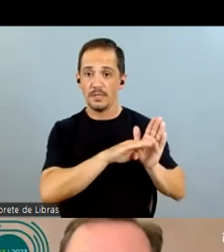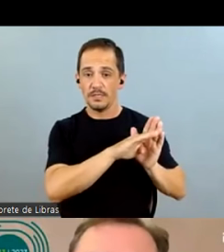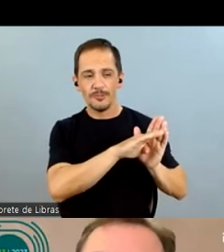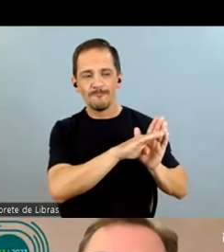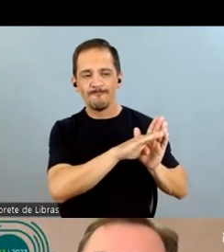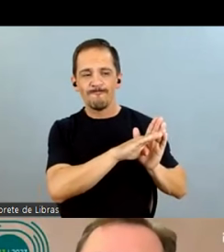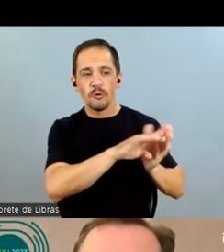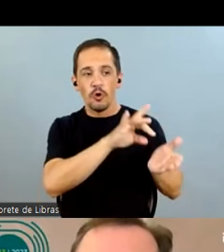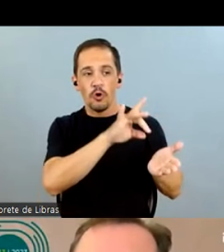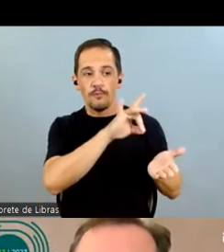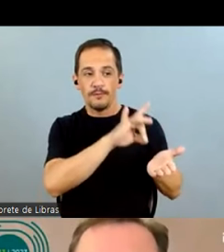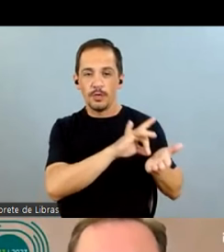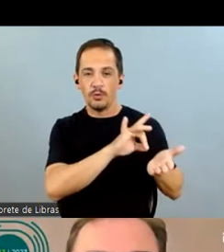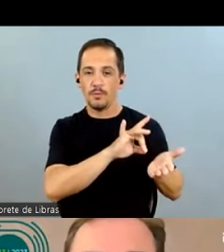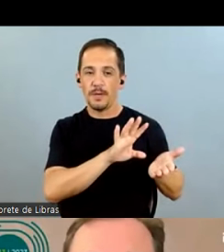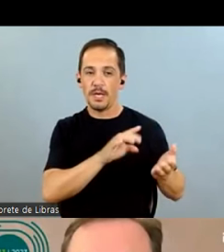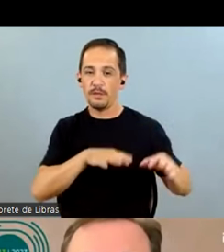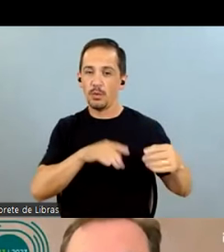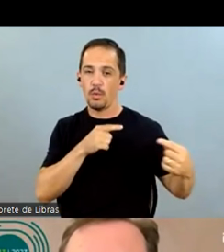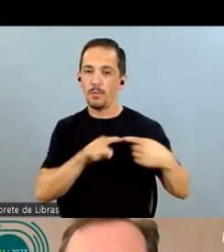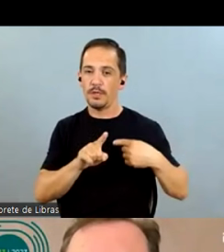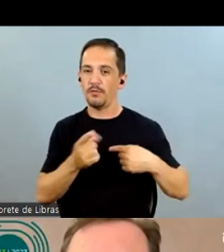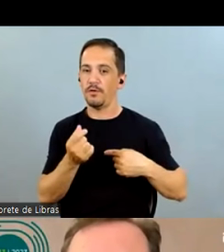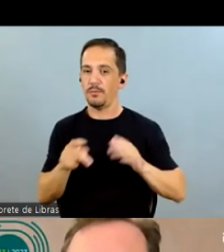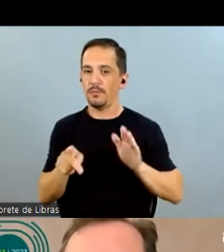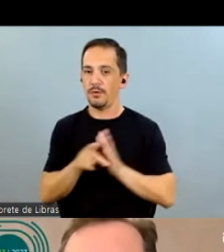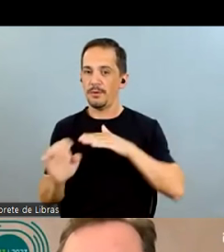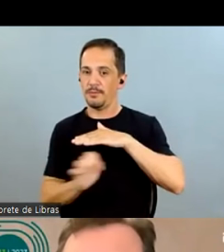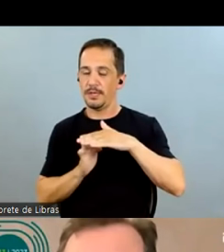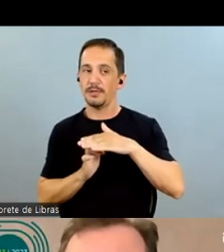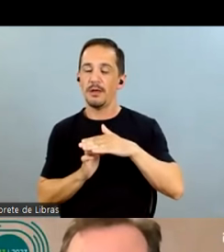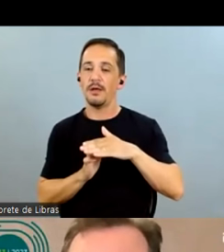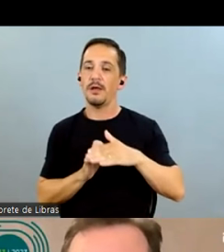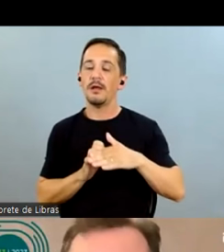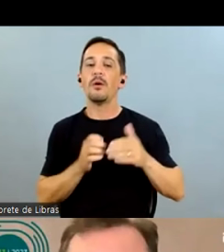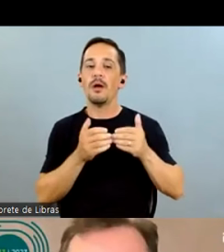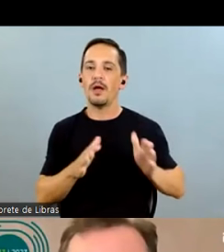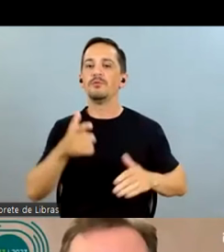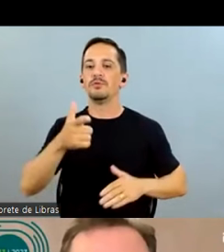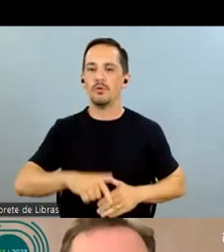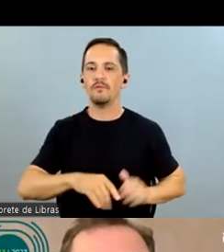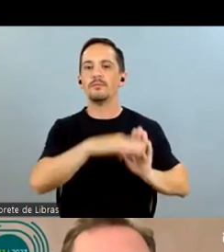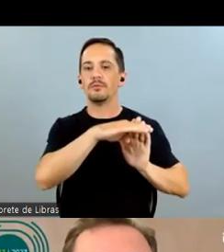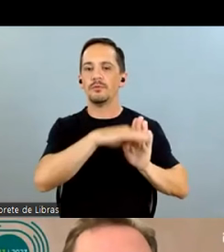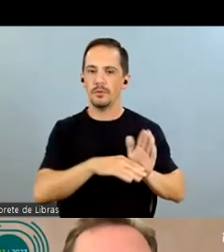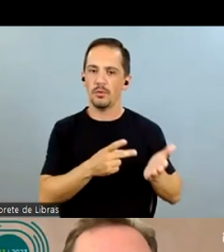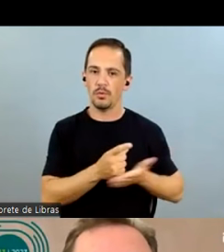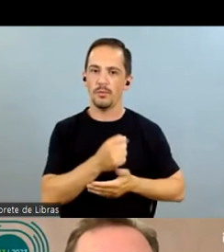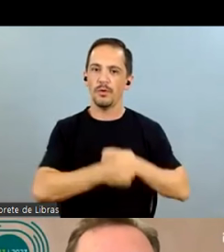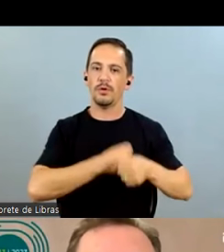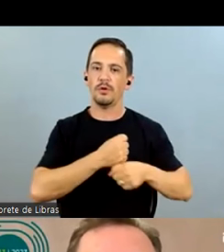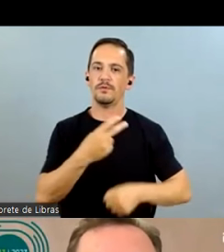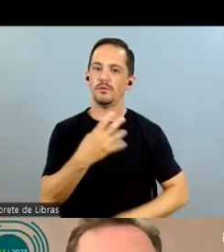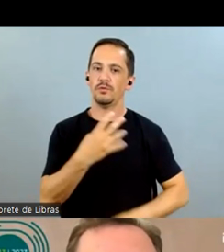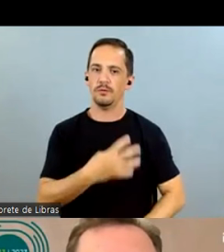companhia então a gente tá avaliando a o relançamento do programa de recompra em 2024 ã